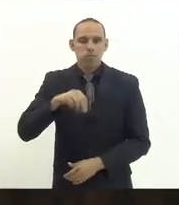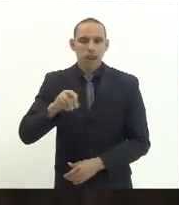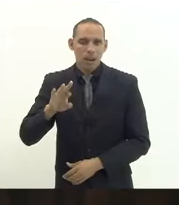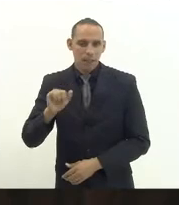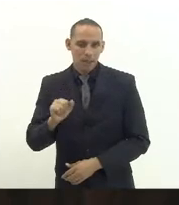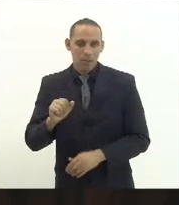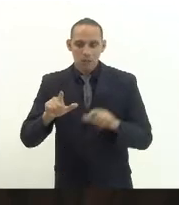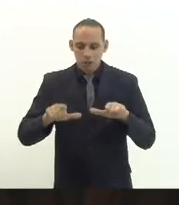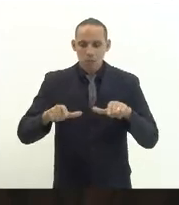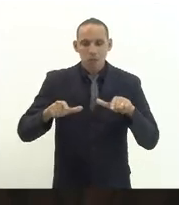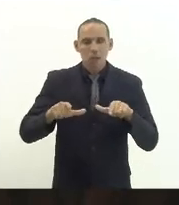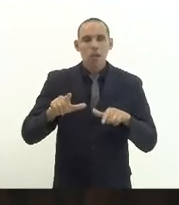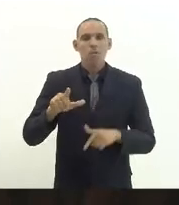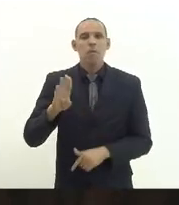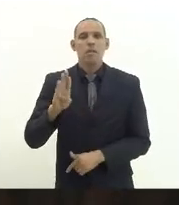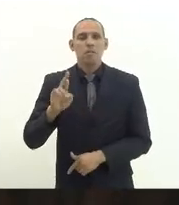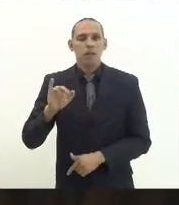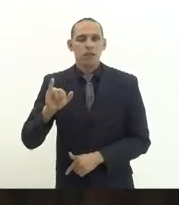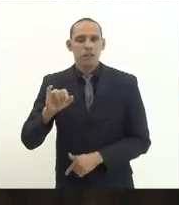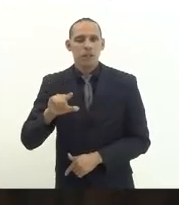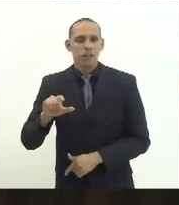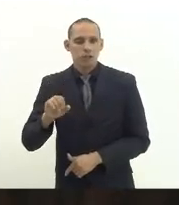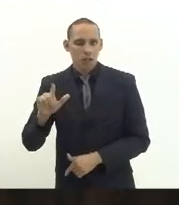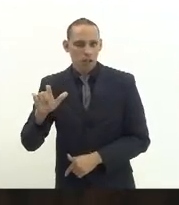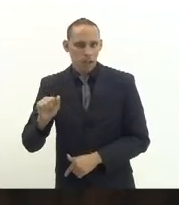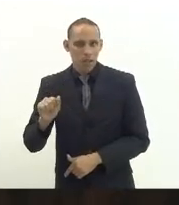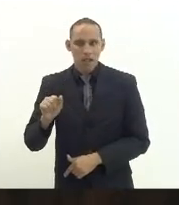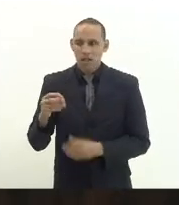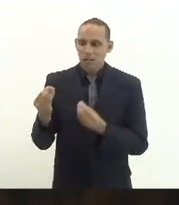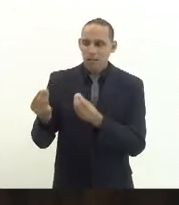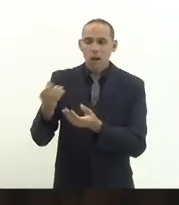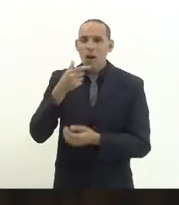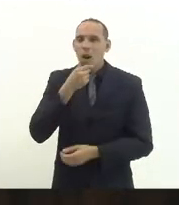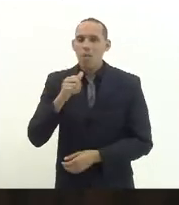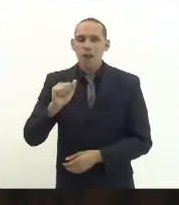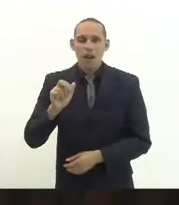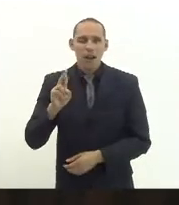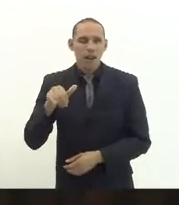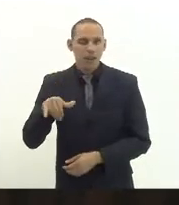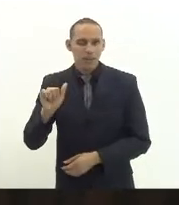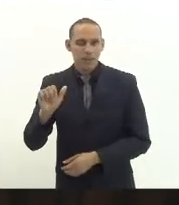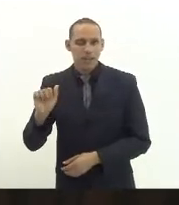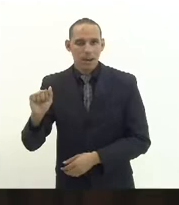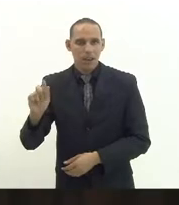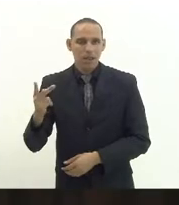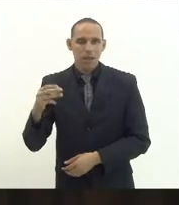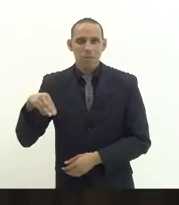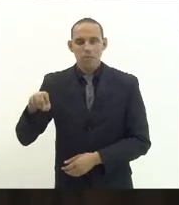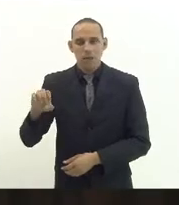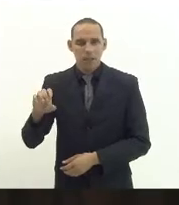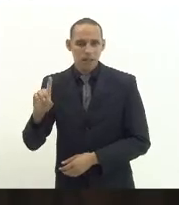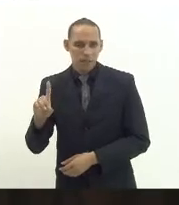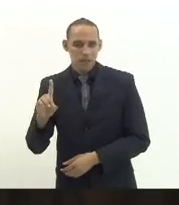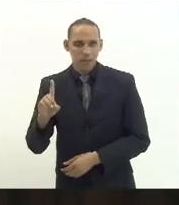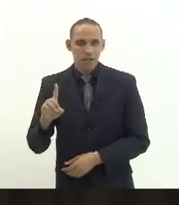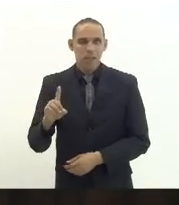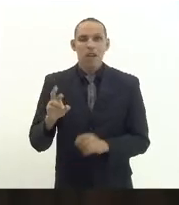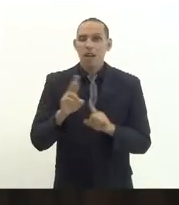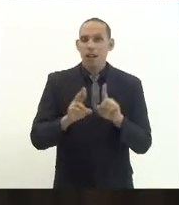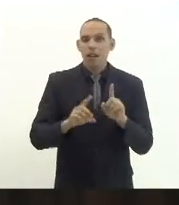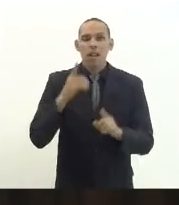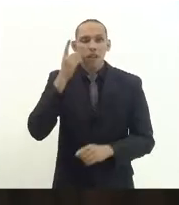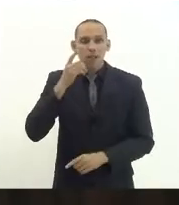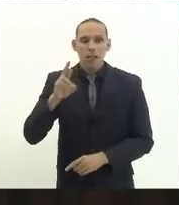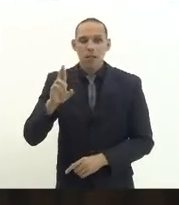Leonel Brizola ausentes do Senhor área mede parte da comissão de normas internas e proposições externas favorável relator Deputado rosenverg Reis